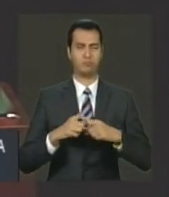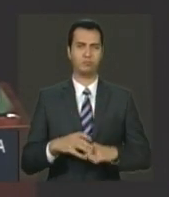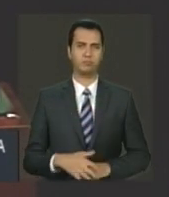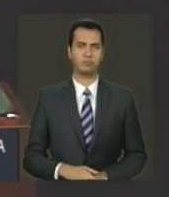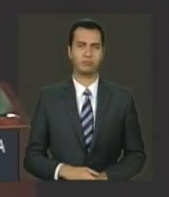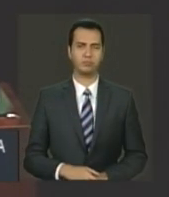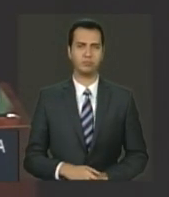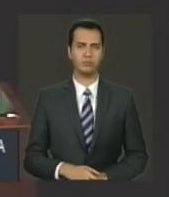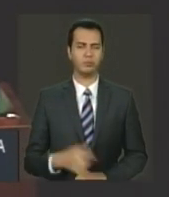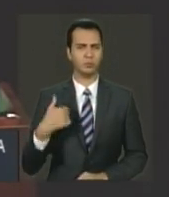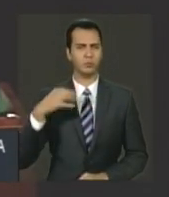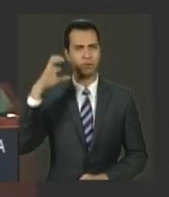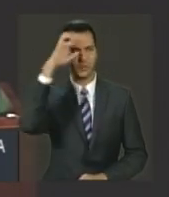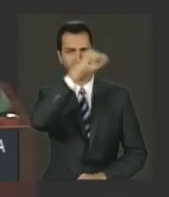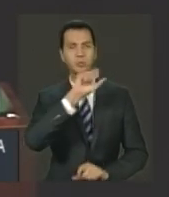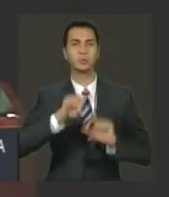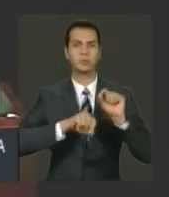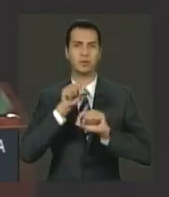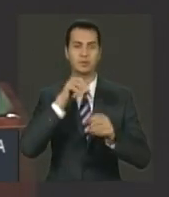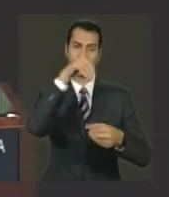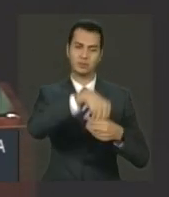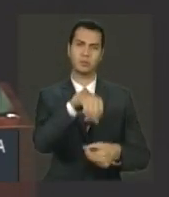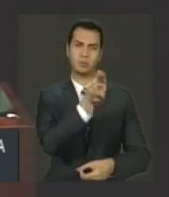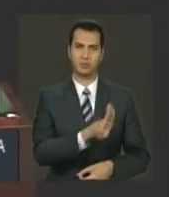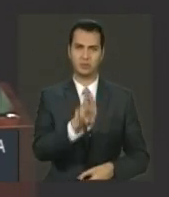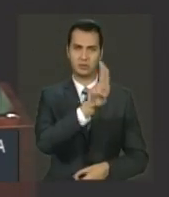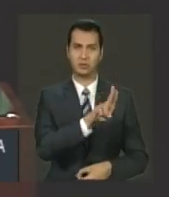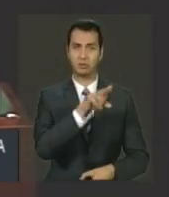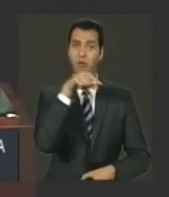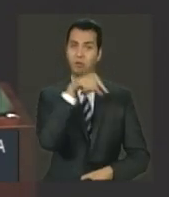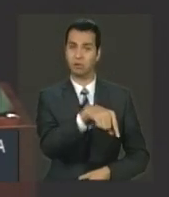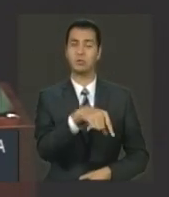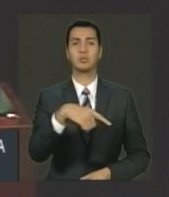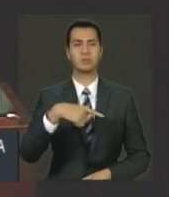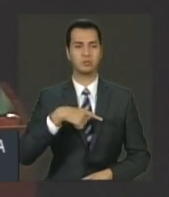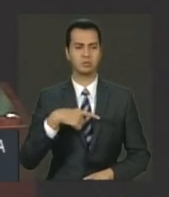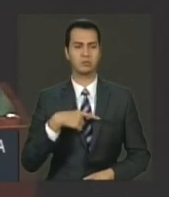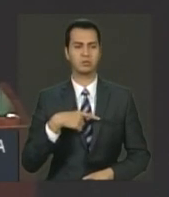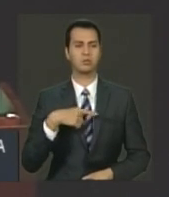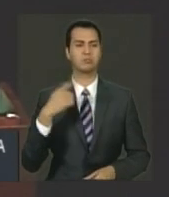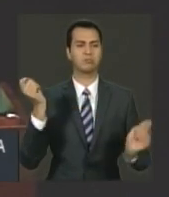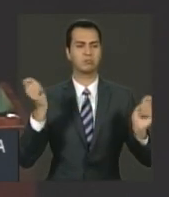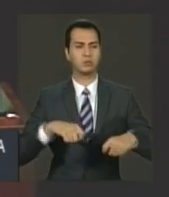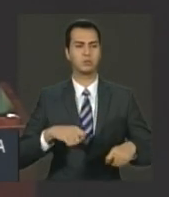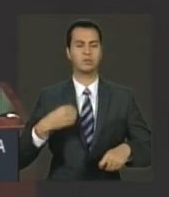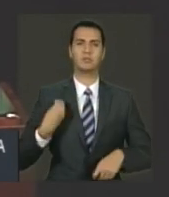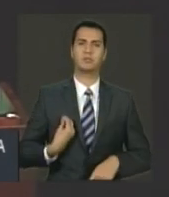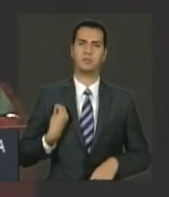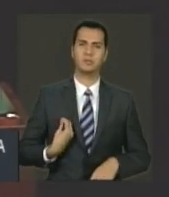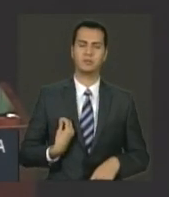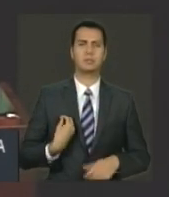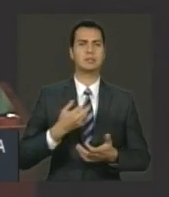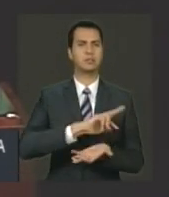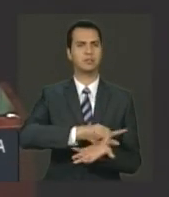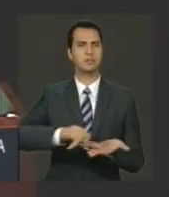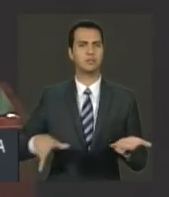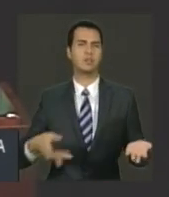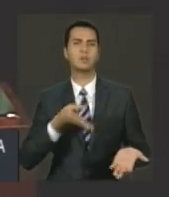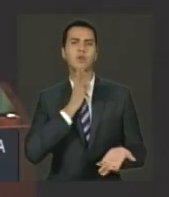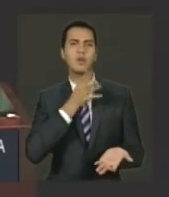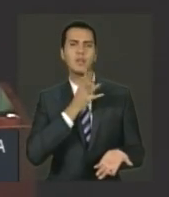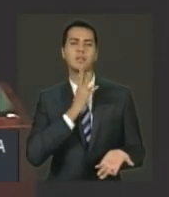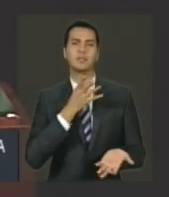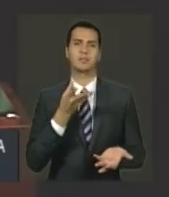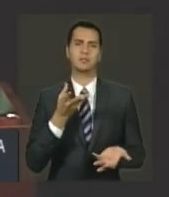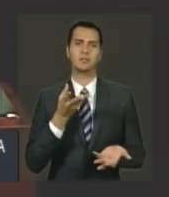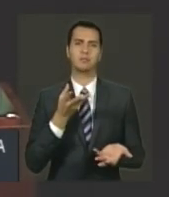aprendi que a universidade é o lugar no qual se convive com todas as possibilidades de conhecimento, sem se